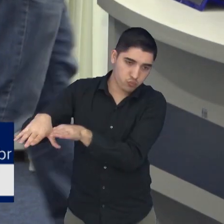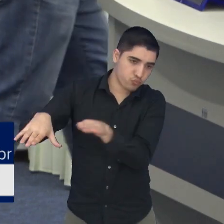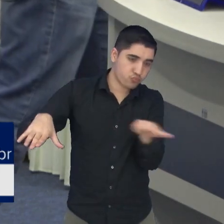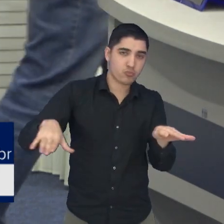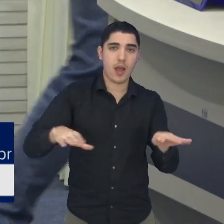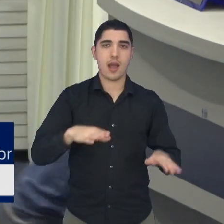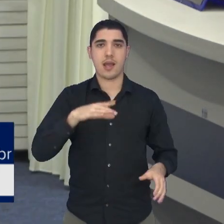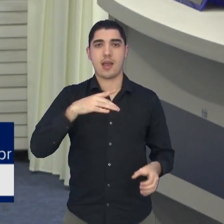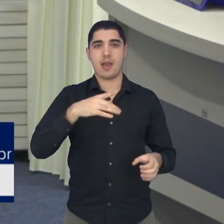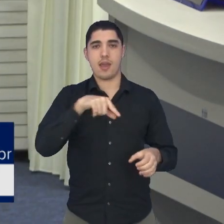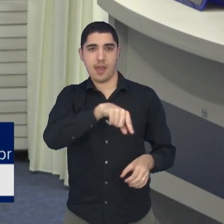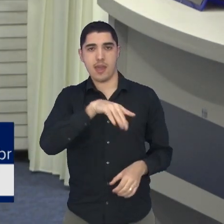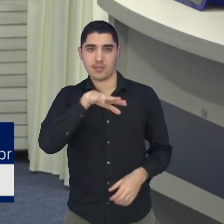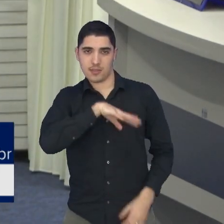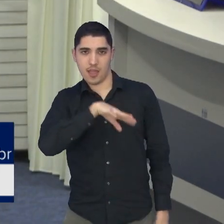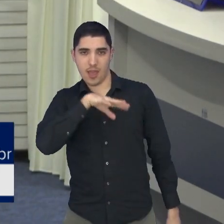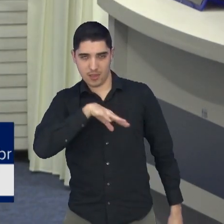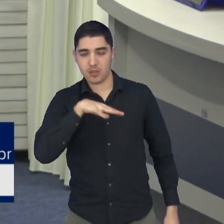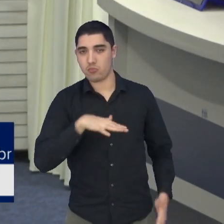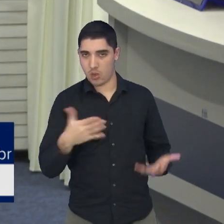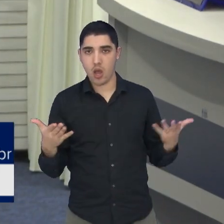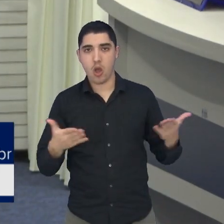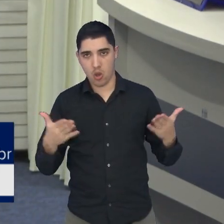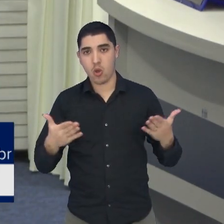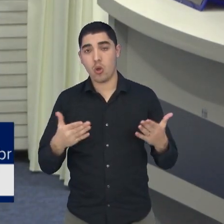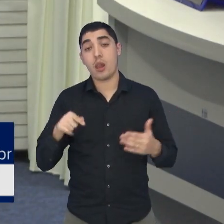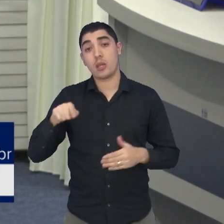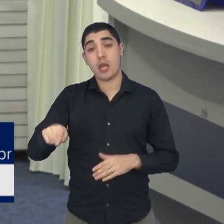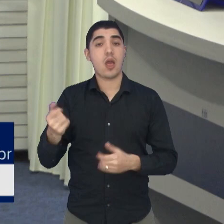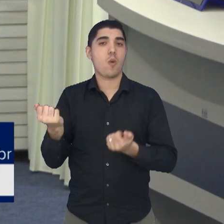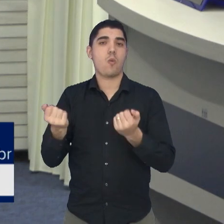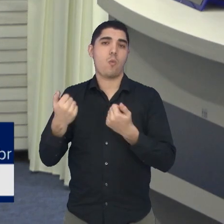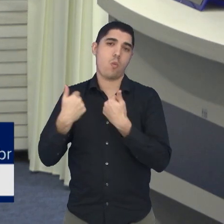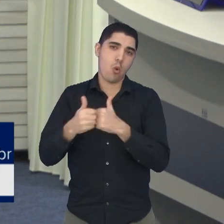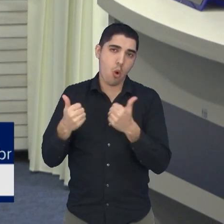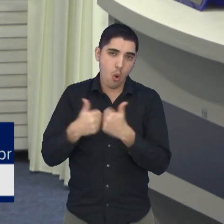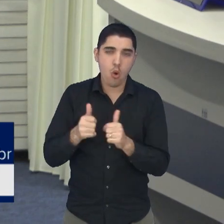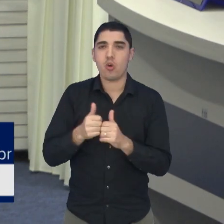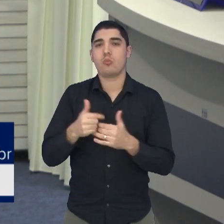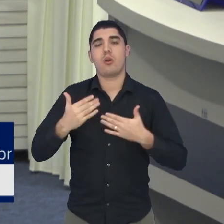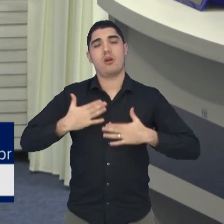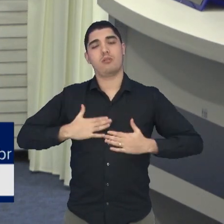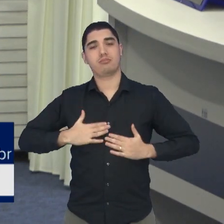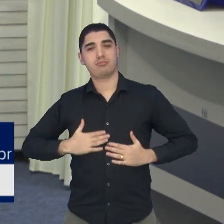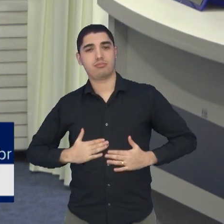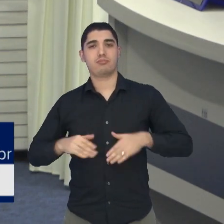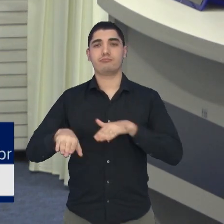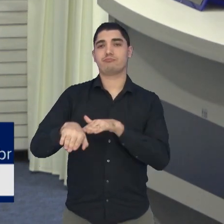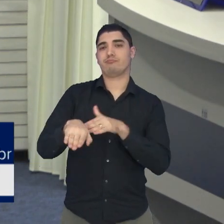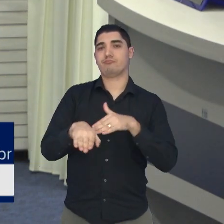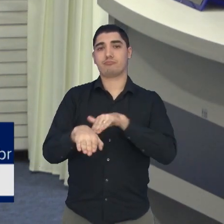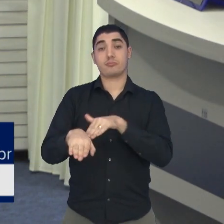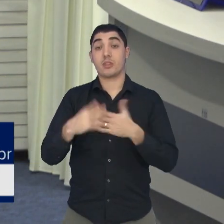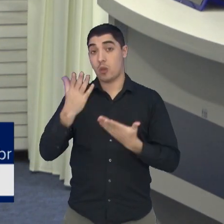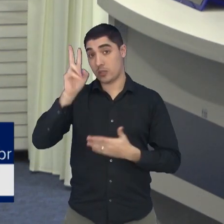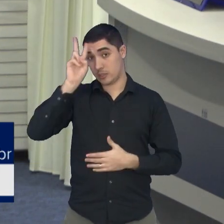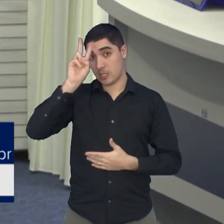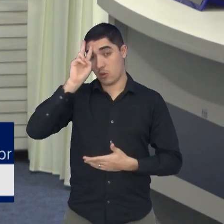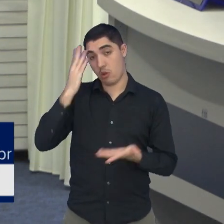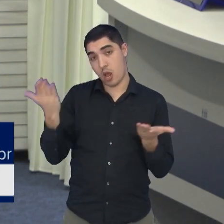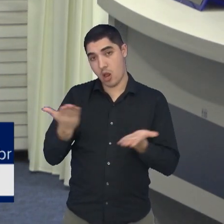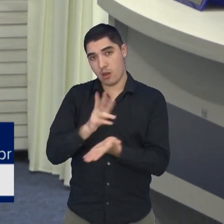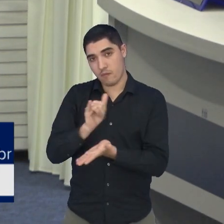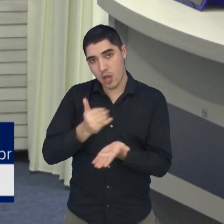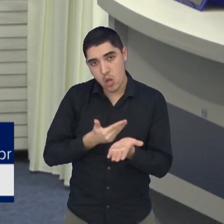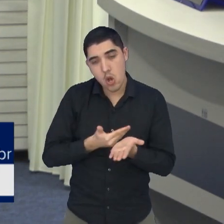de pico, foi feito esse estudo, essa demanda, que é um carro confortável, que leva 160 passageiros, enfim. Então, segunda-feira começa, vereador Chagas,